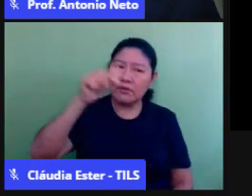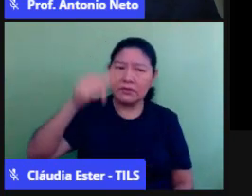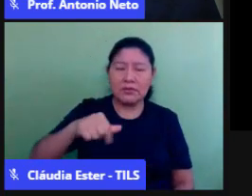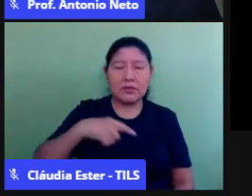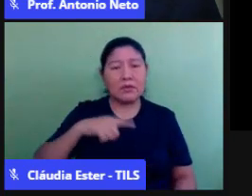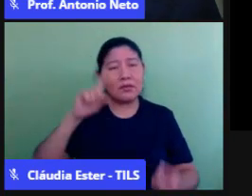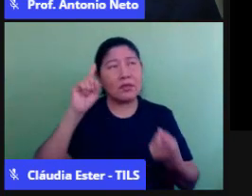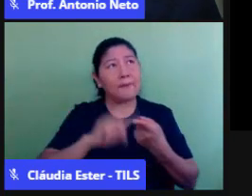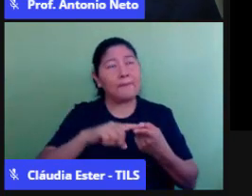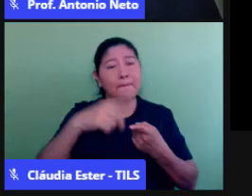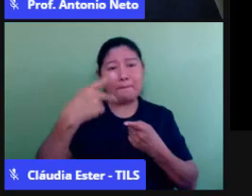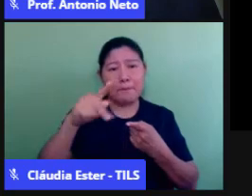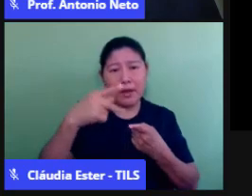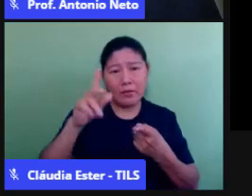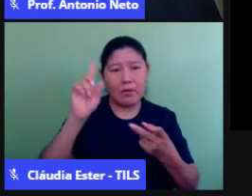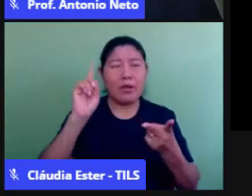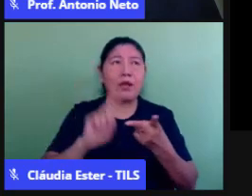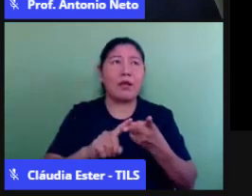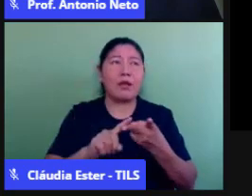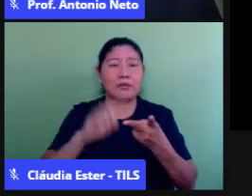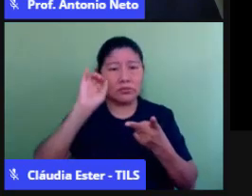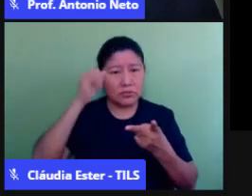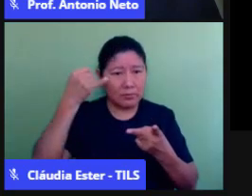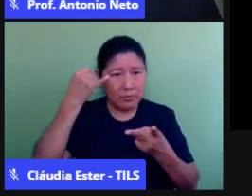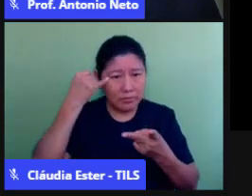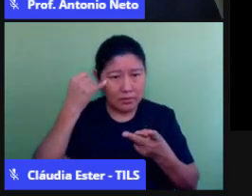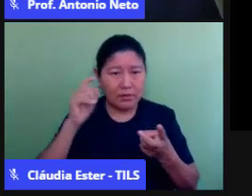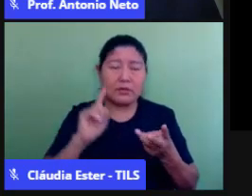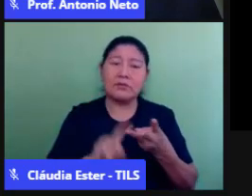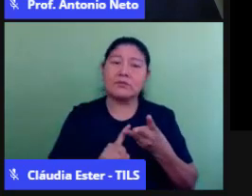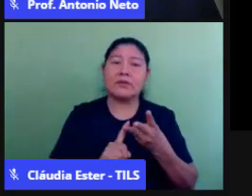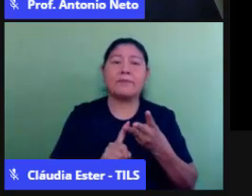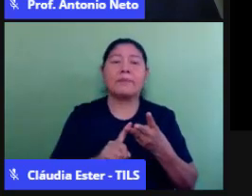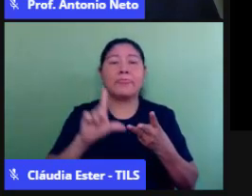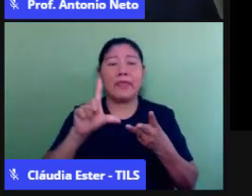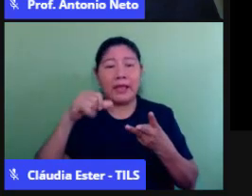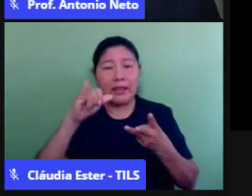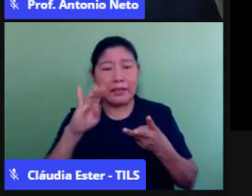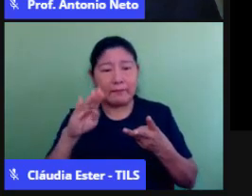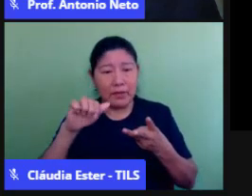Que são uma maioria dentro da nossa cidade.